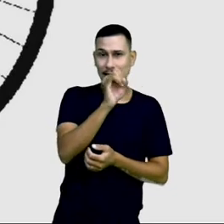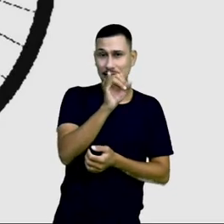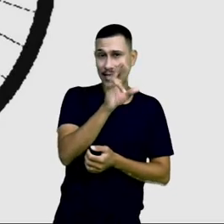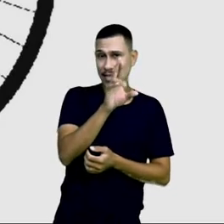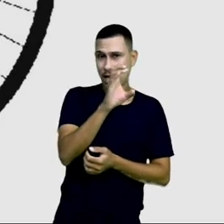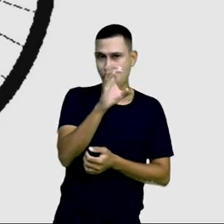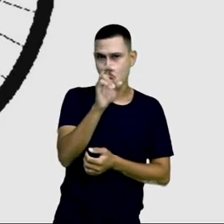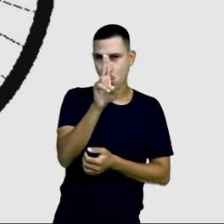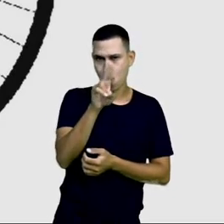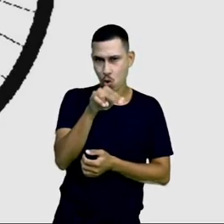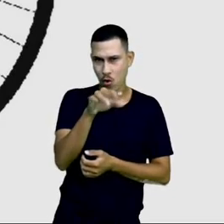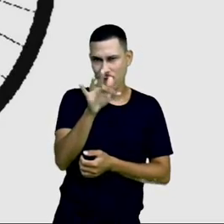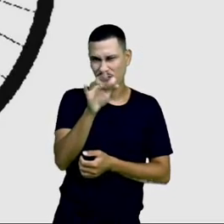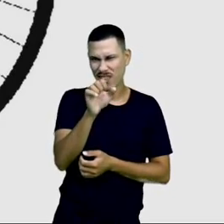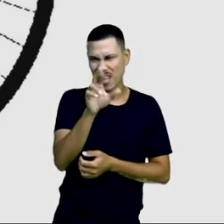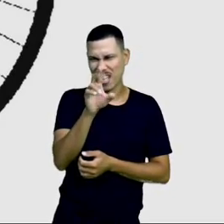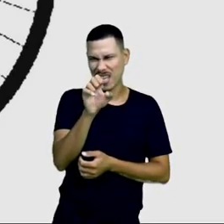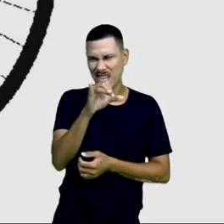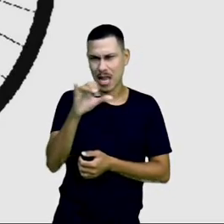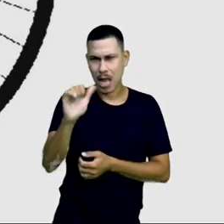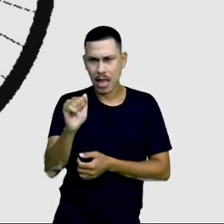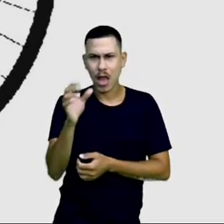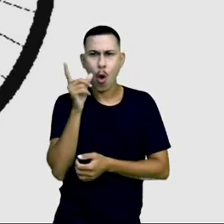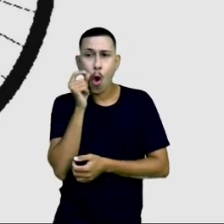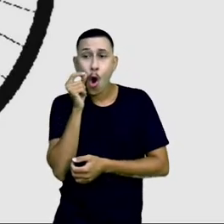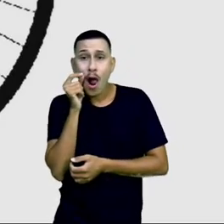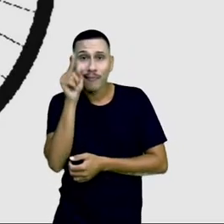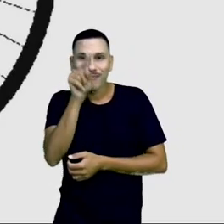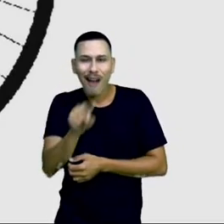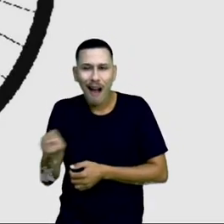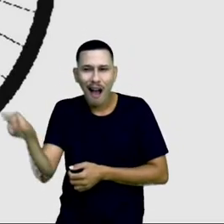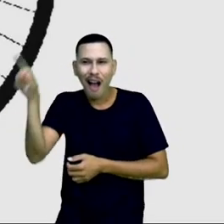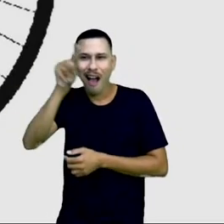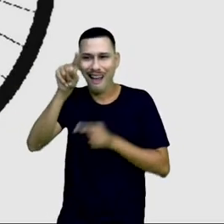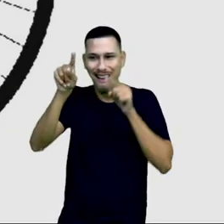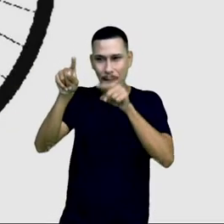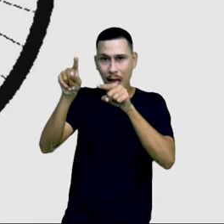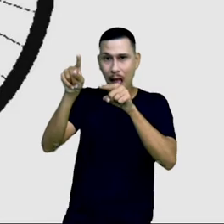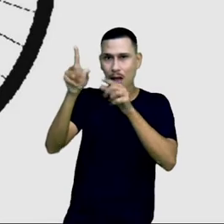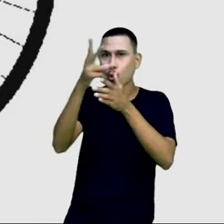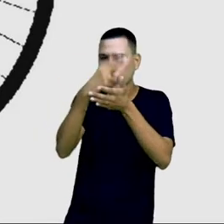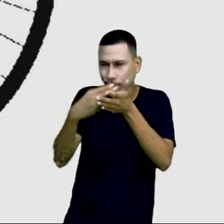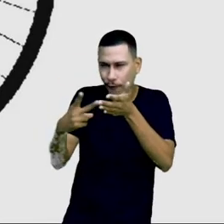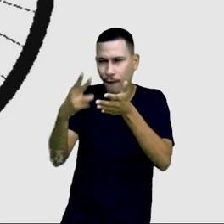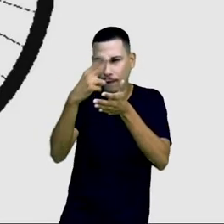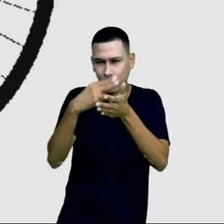borda. Então, a gente consegue perceber aqui durante toda essa figura...